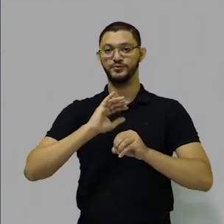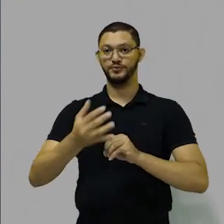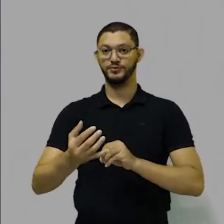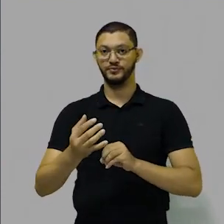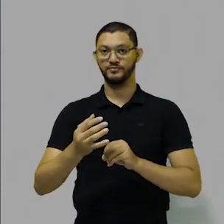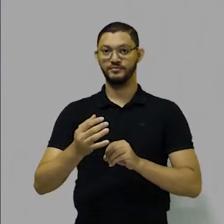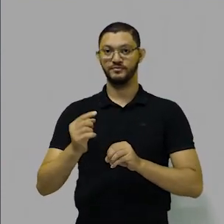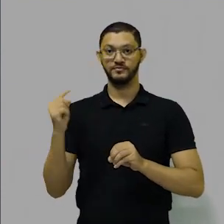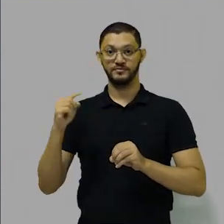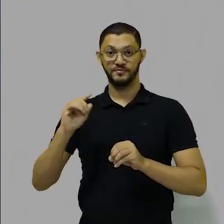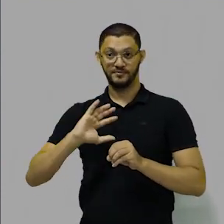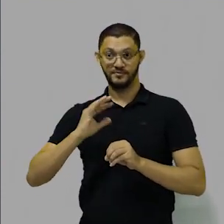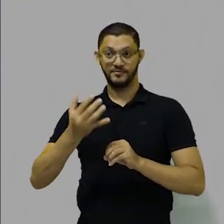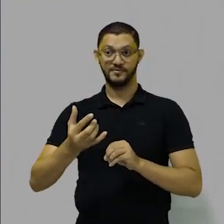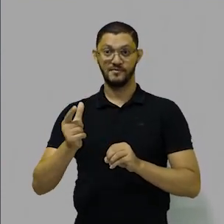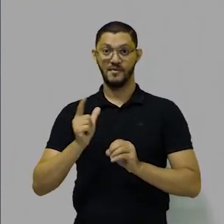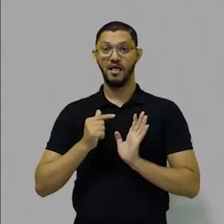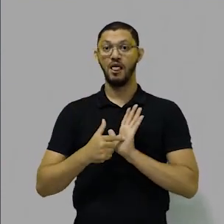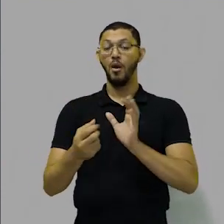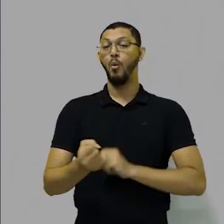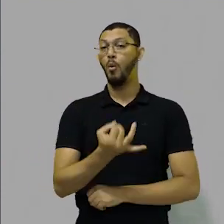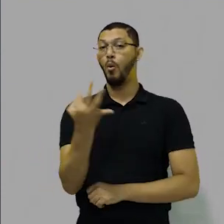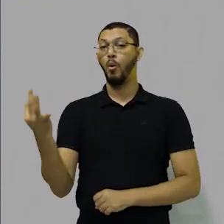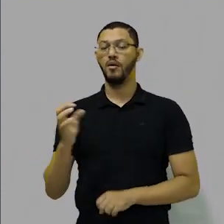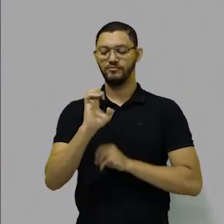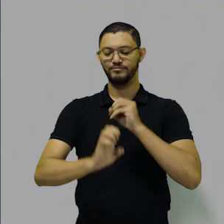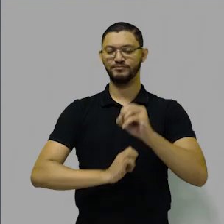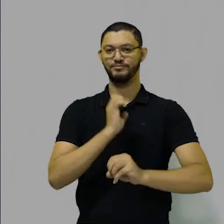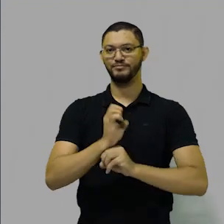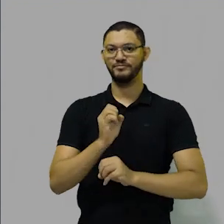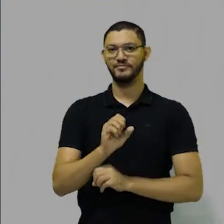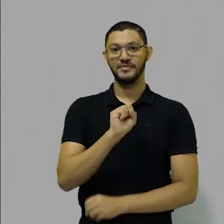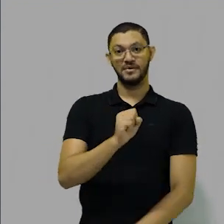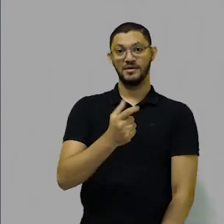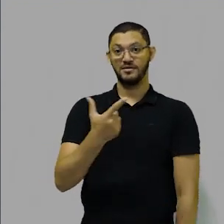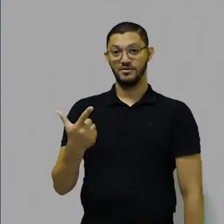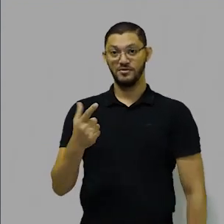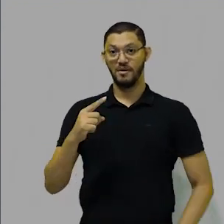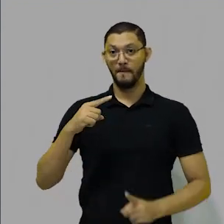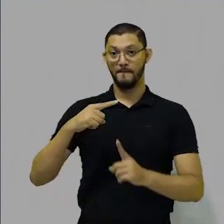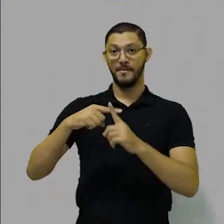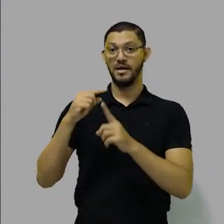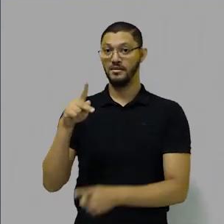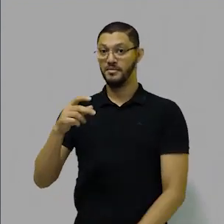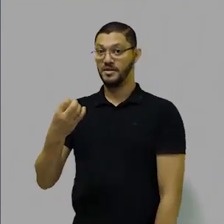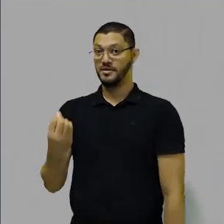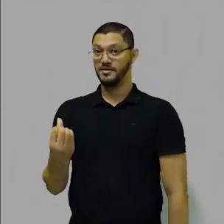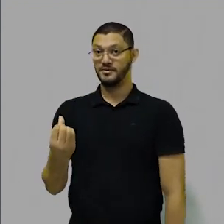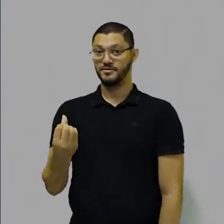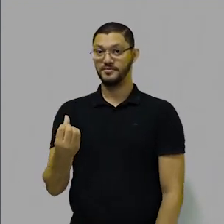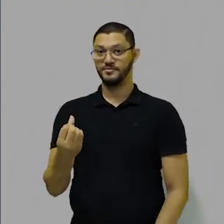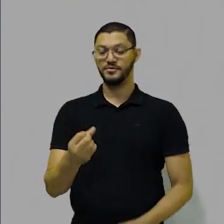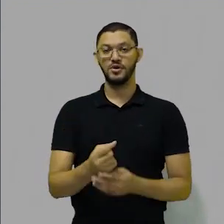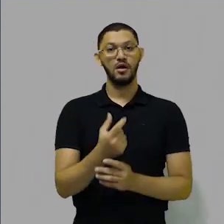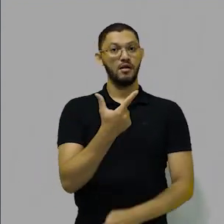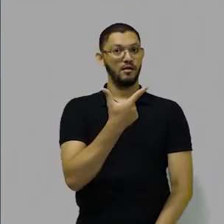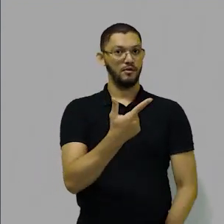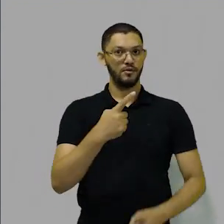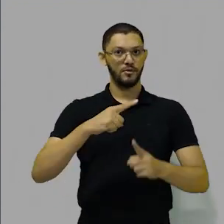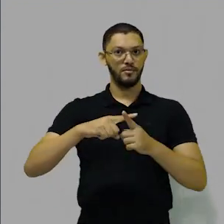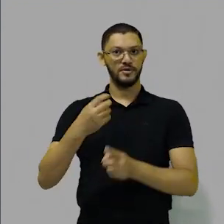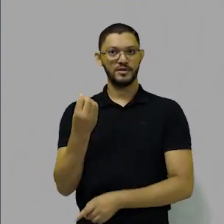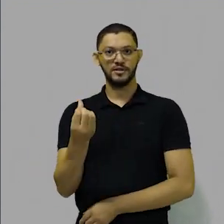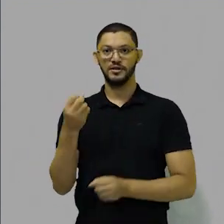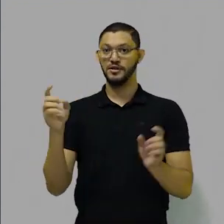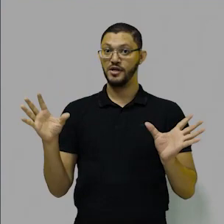segunda camada apresenta quantos elétrons? S2 mais P6. 2 mais 6,